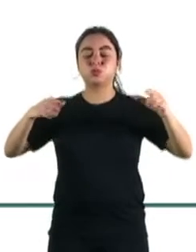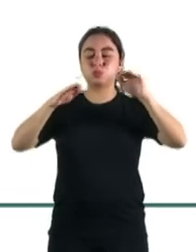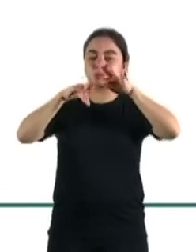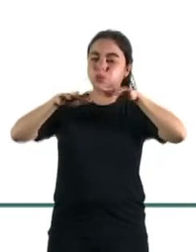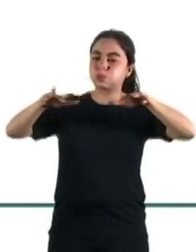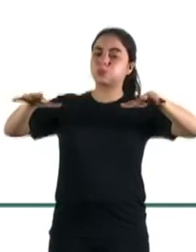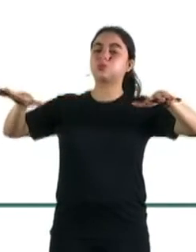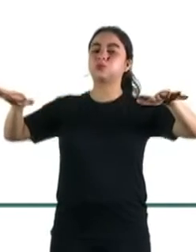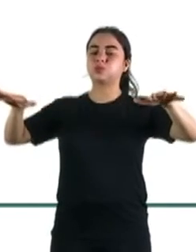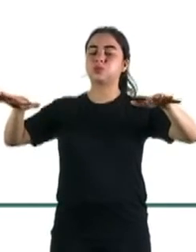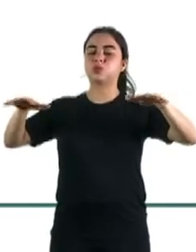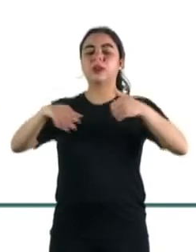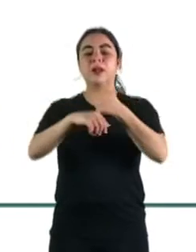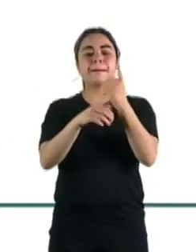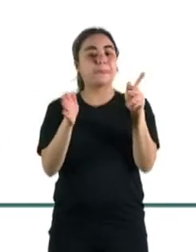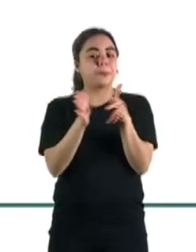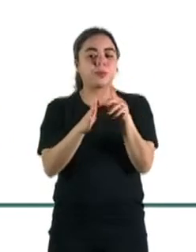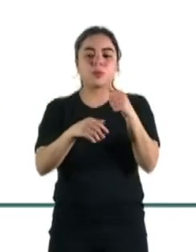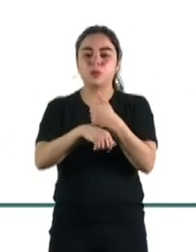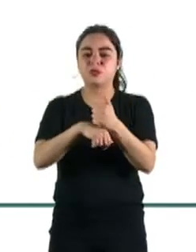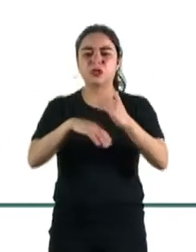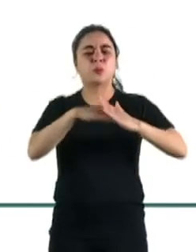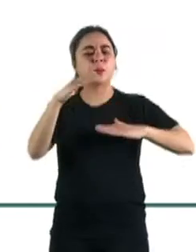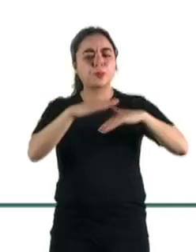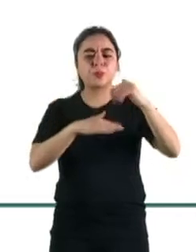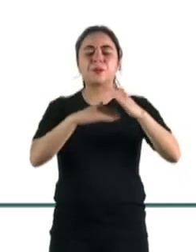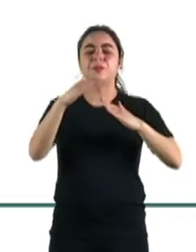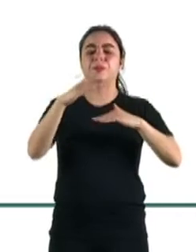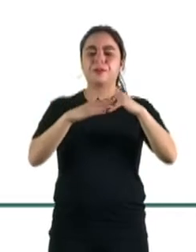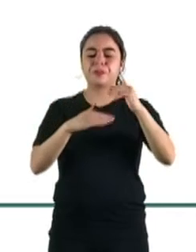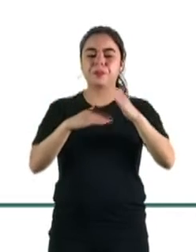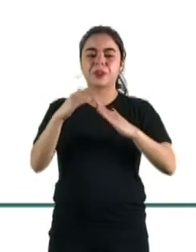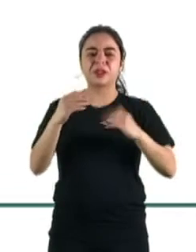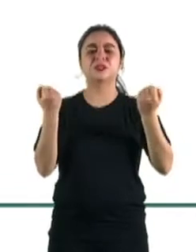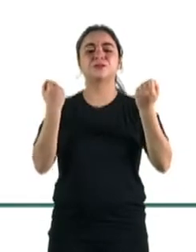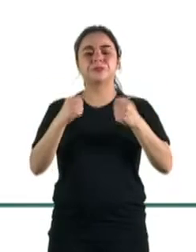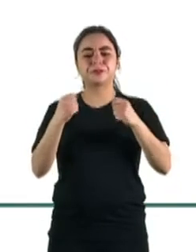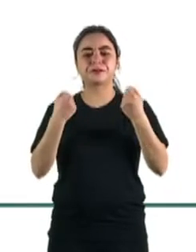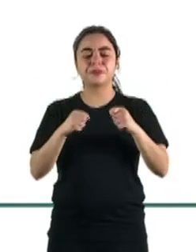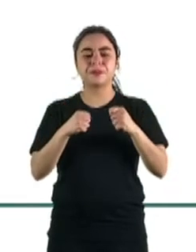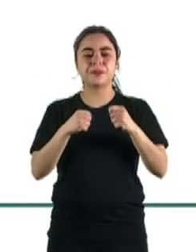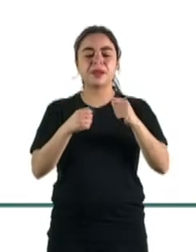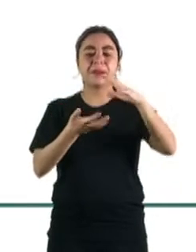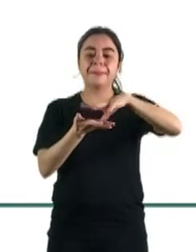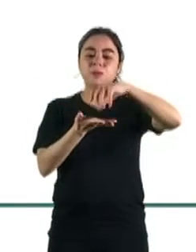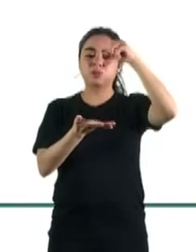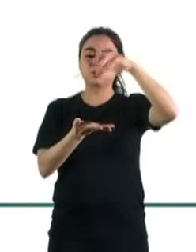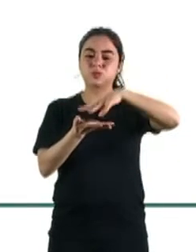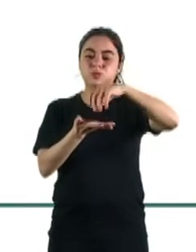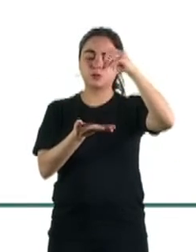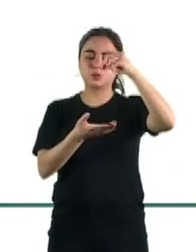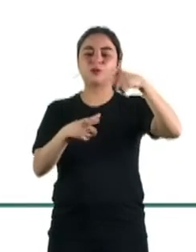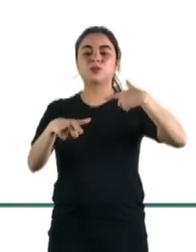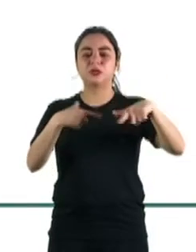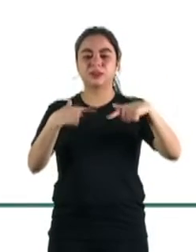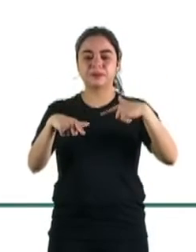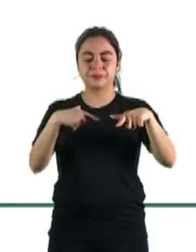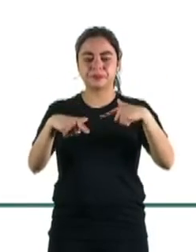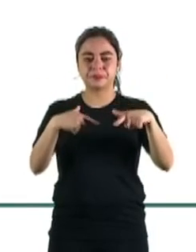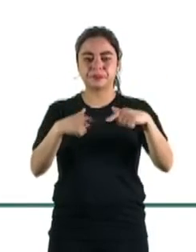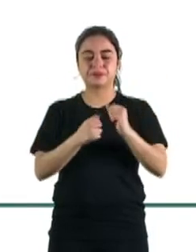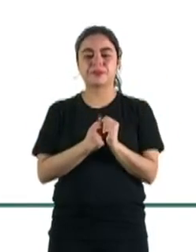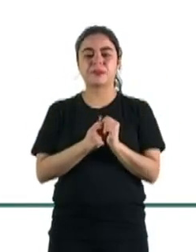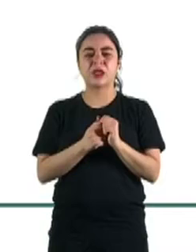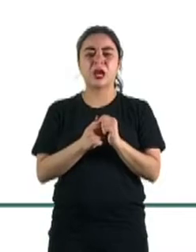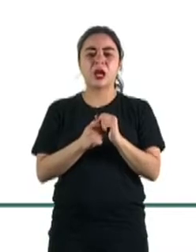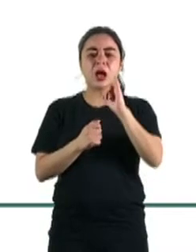de suas carreiras para as competências necessárias para operar na nuvem. E o que eu quero dizer a vocês aqui